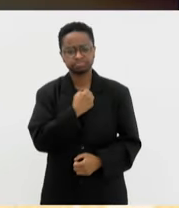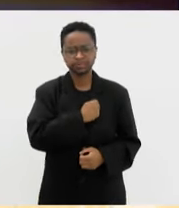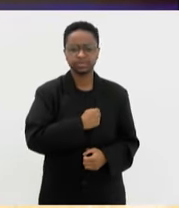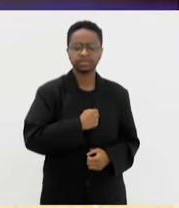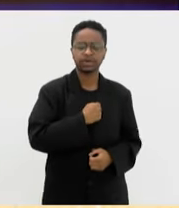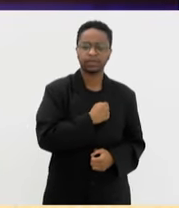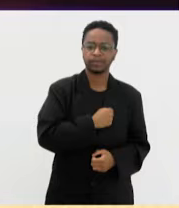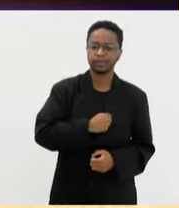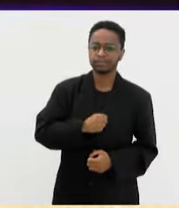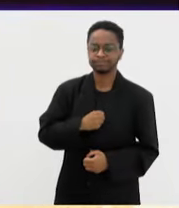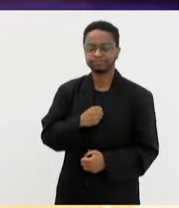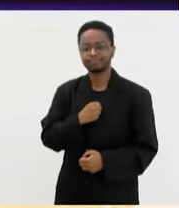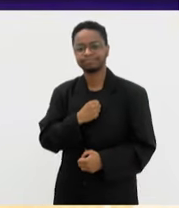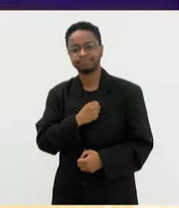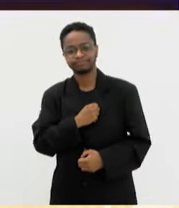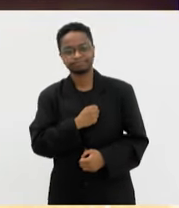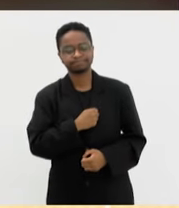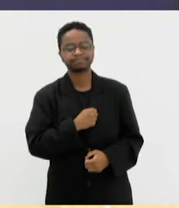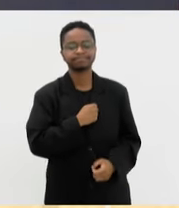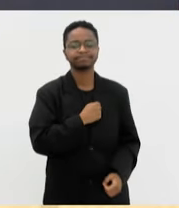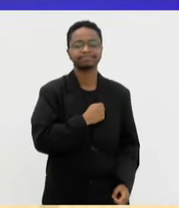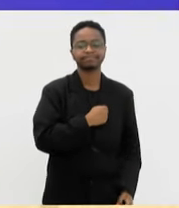saudade.